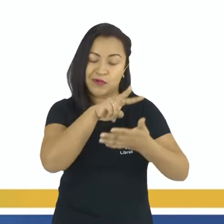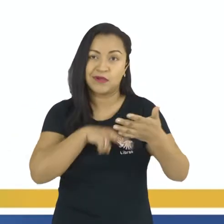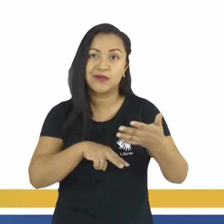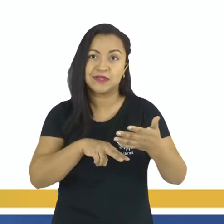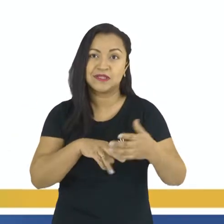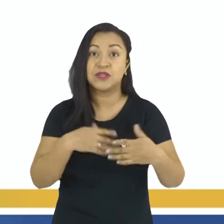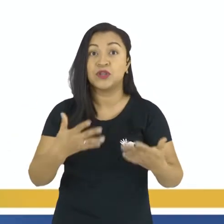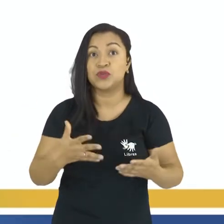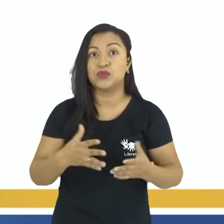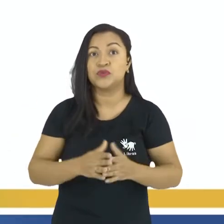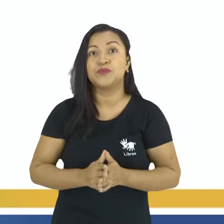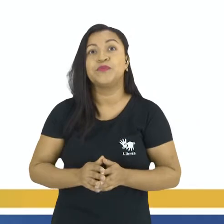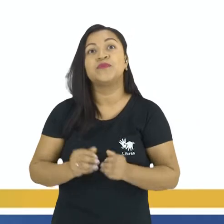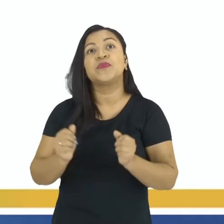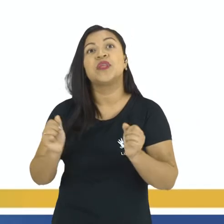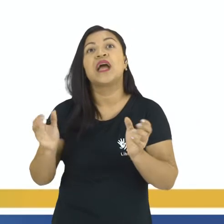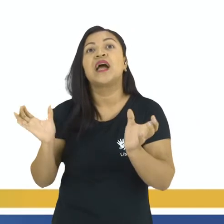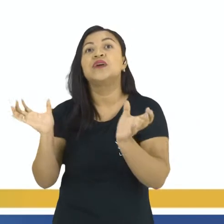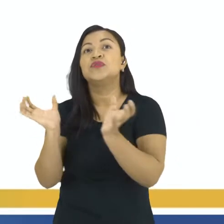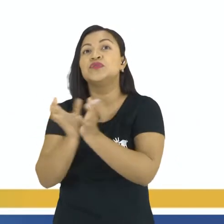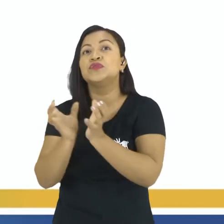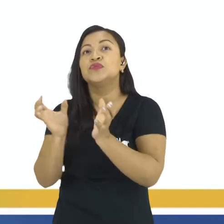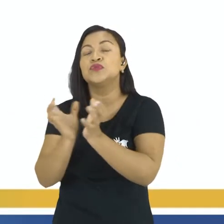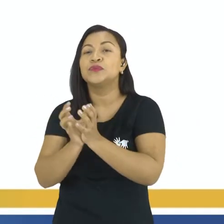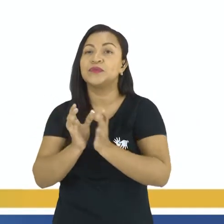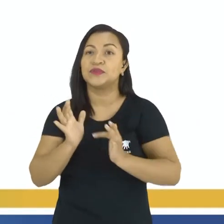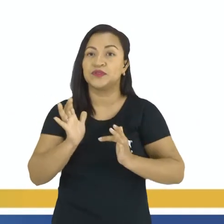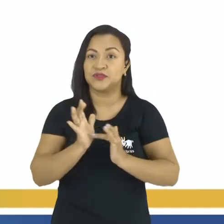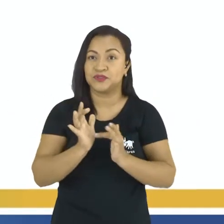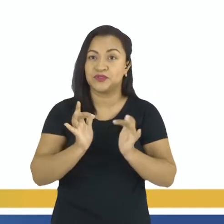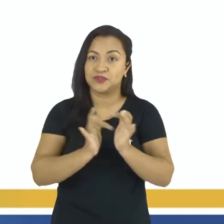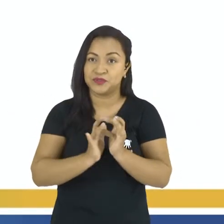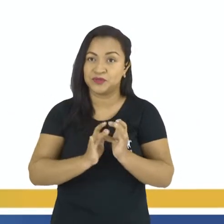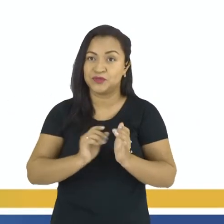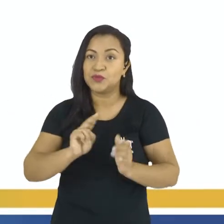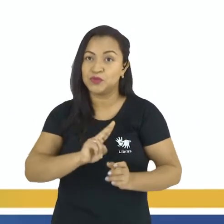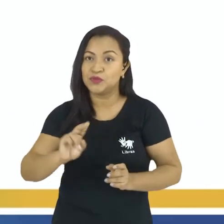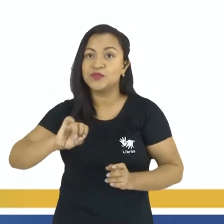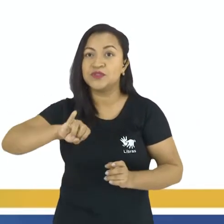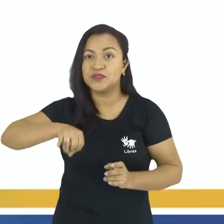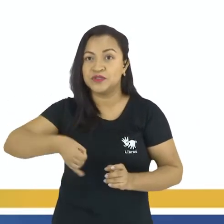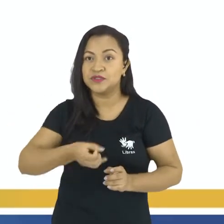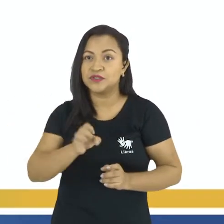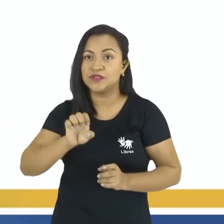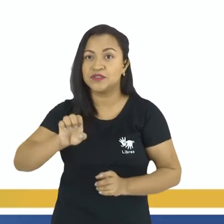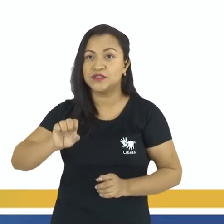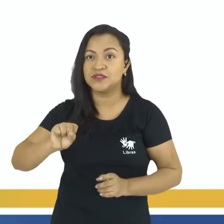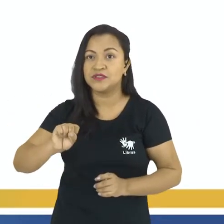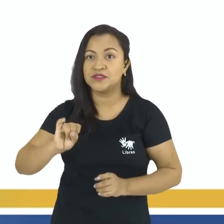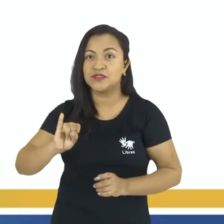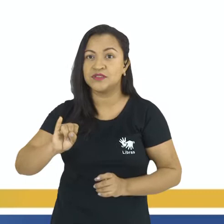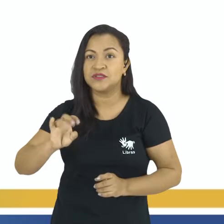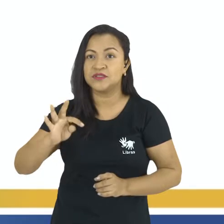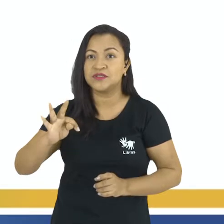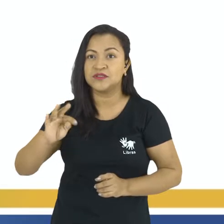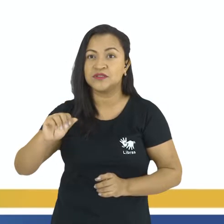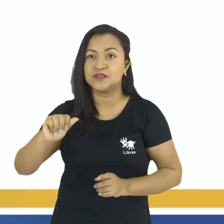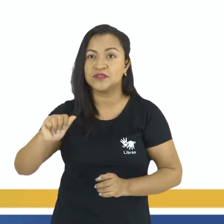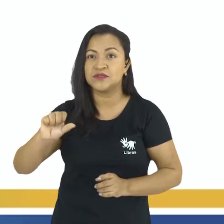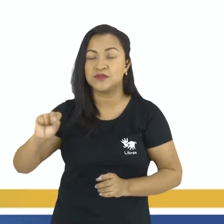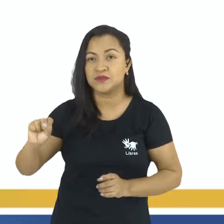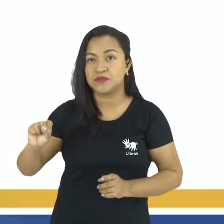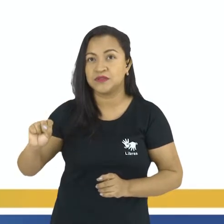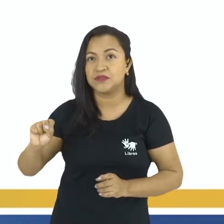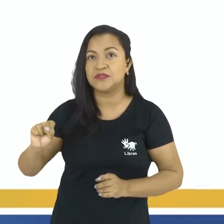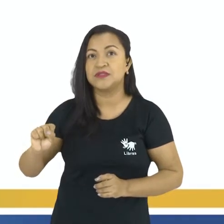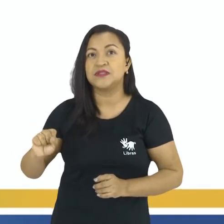cujos membros são conhecidos como jesuítas, é uma ordem religiosa fundada em 1534 por Inácio